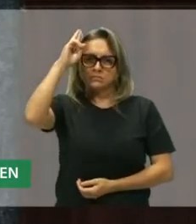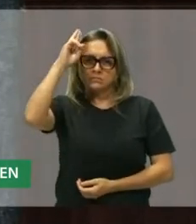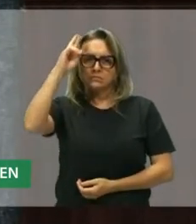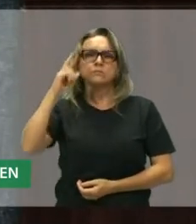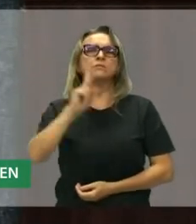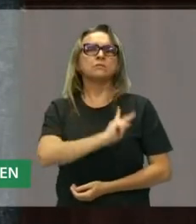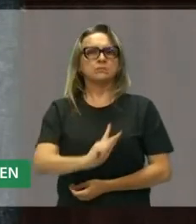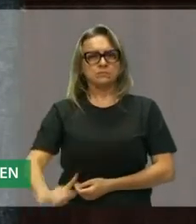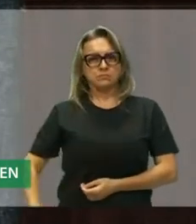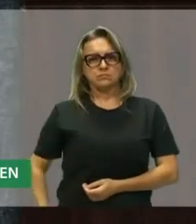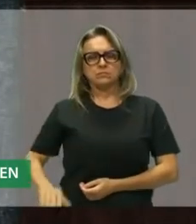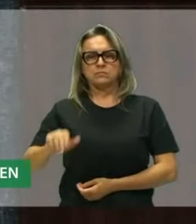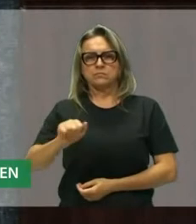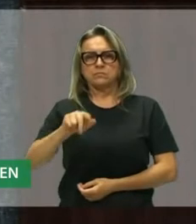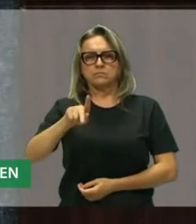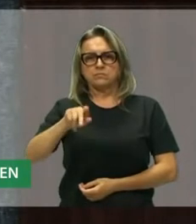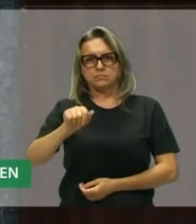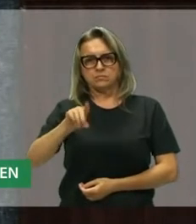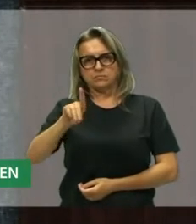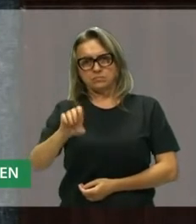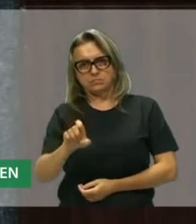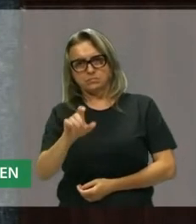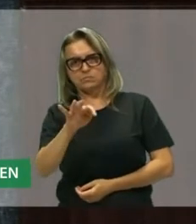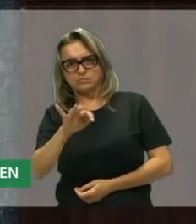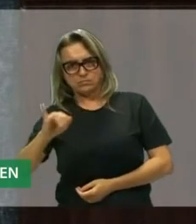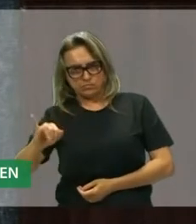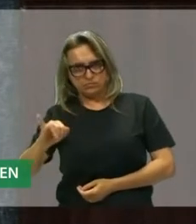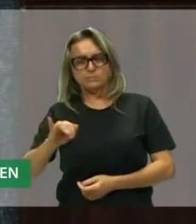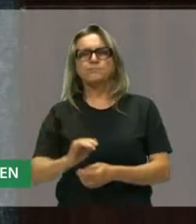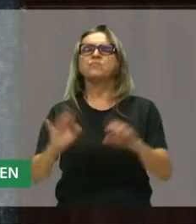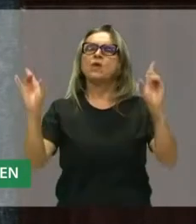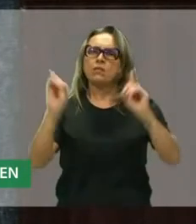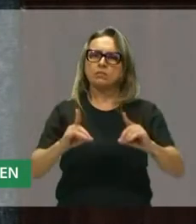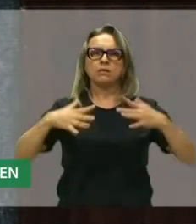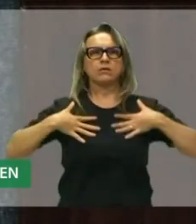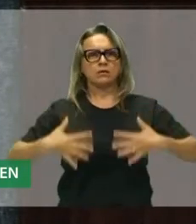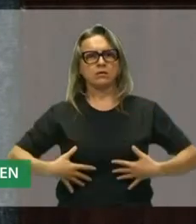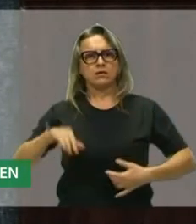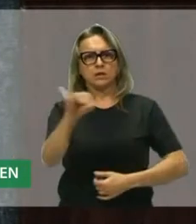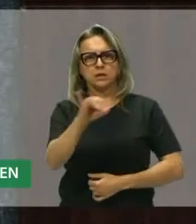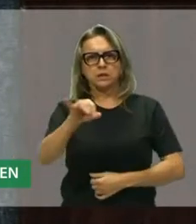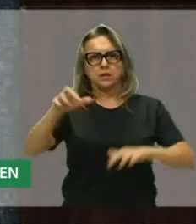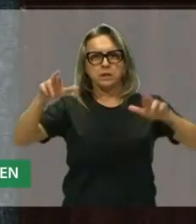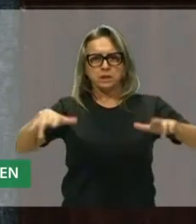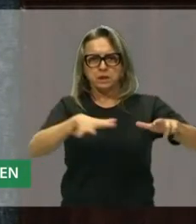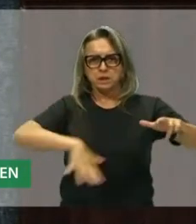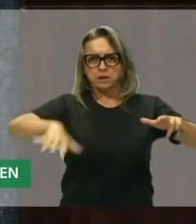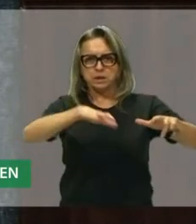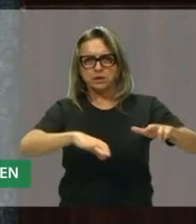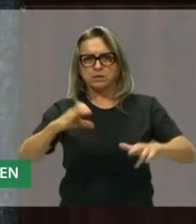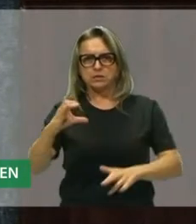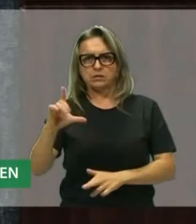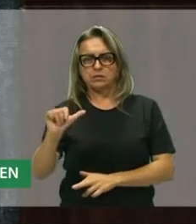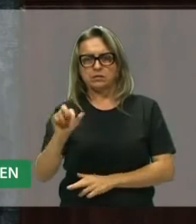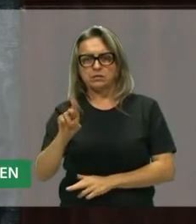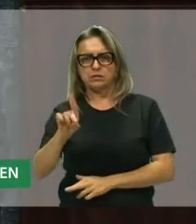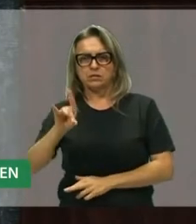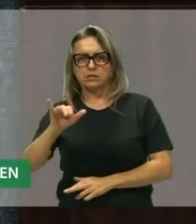APDF, Associação dos Portadores de Deficiência Física de Itajaí e Região, Cláudio João da Cruz.